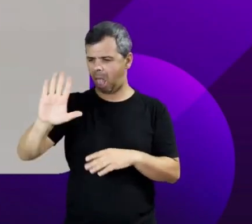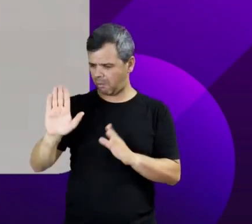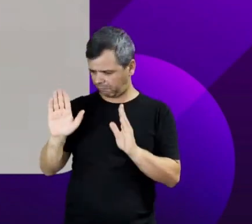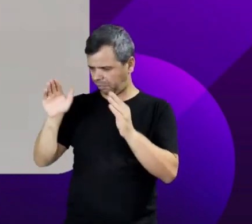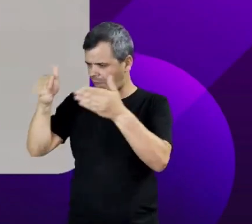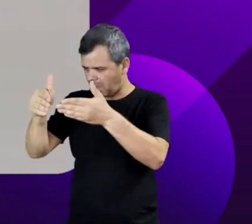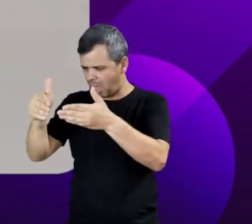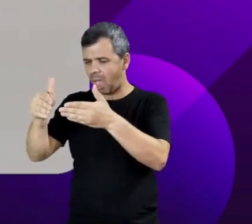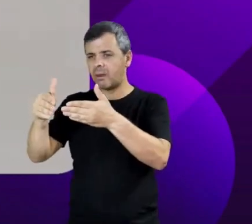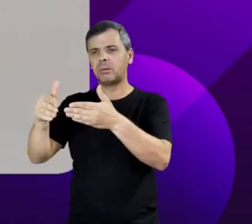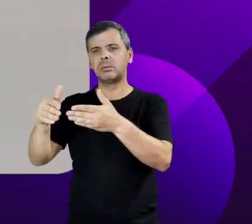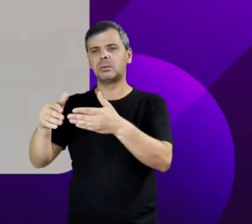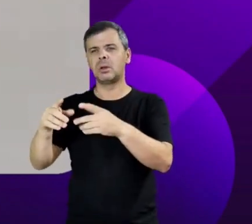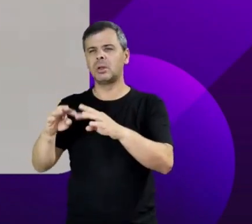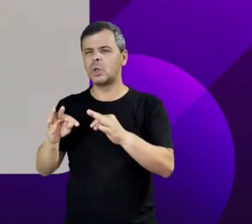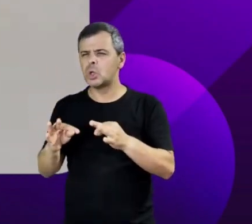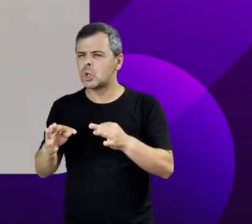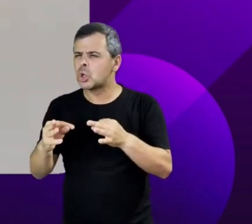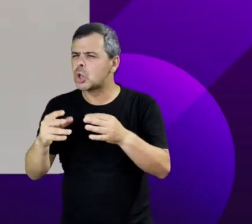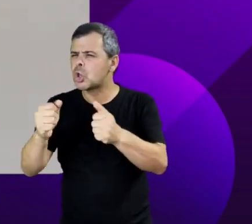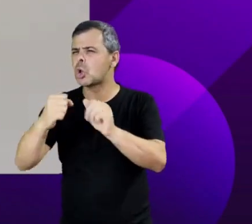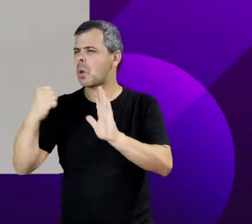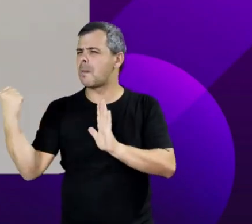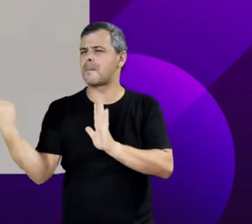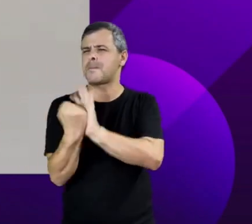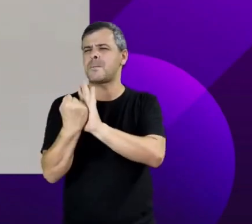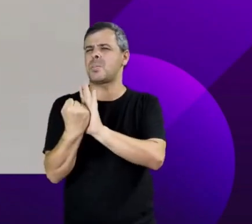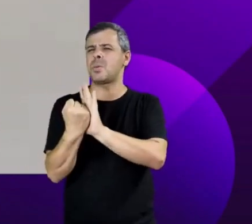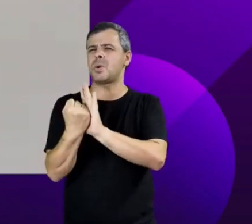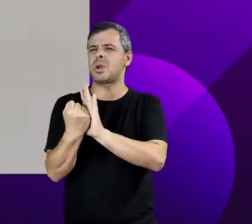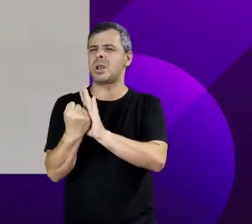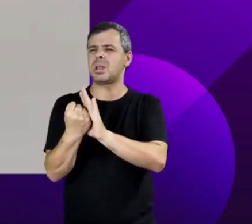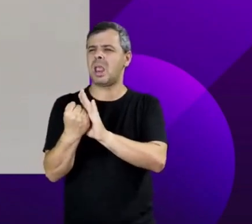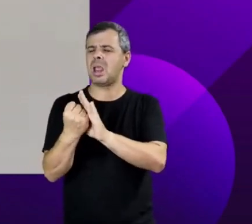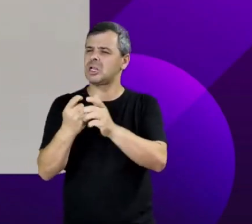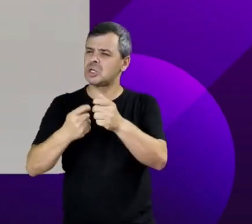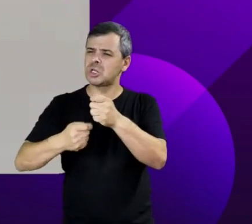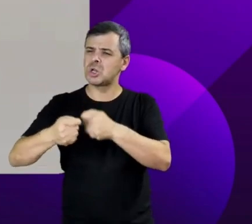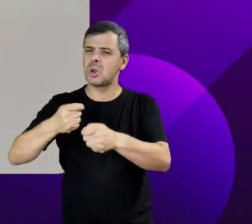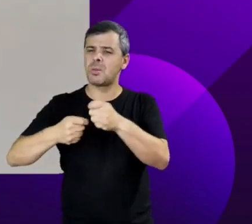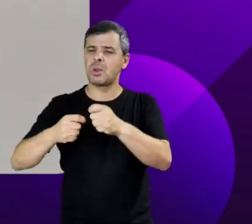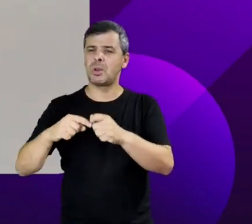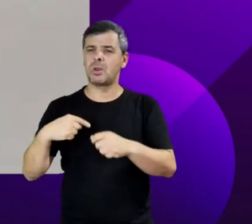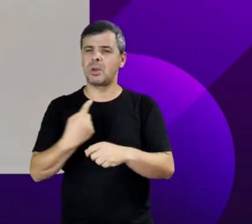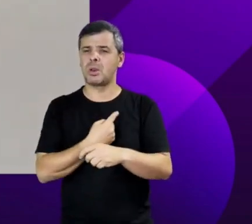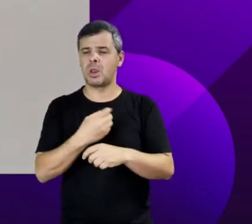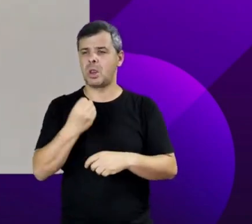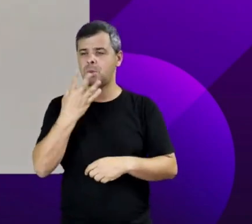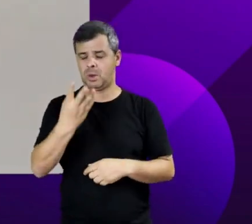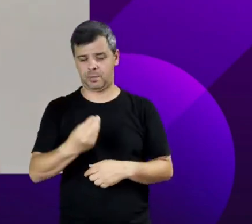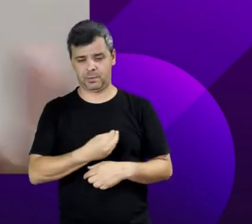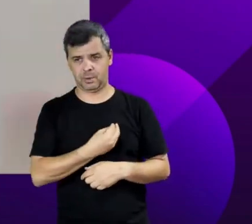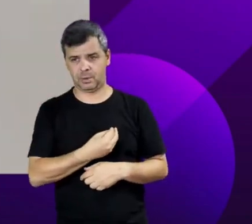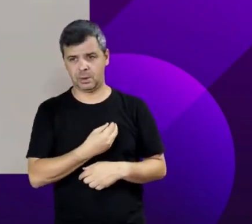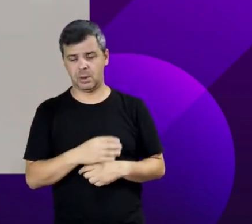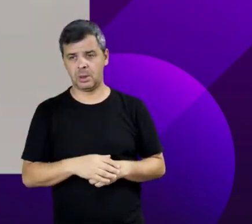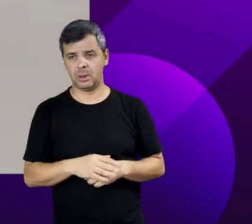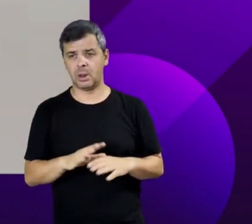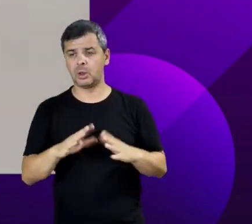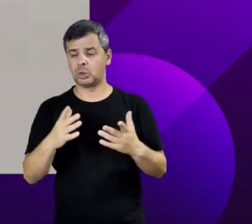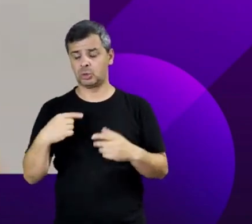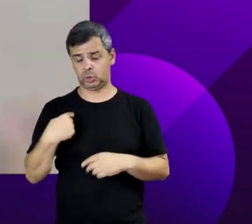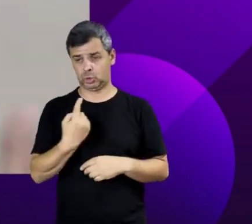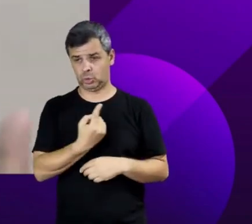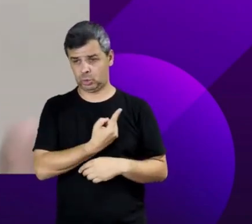noção europeia, com toda uma marcação economicista, por uma noção de bem viver, tá? Onde